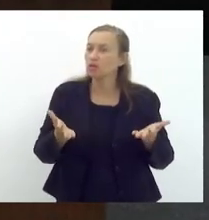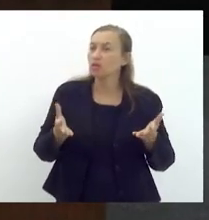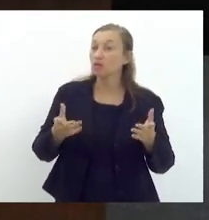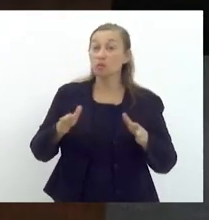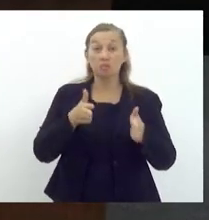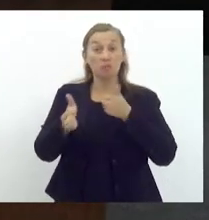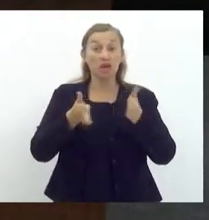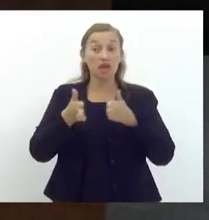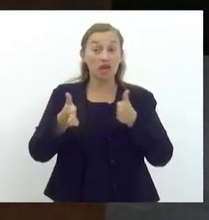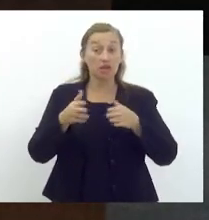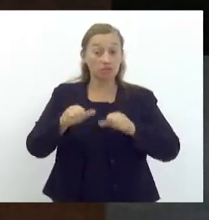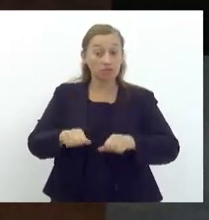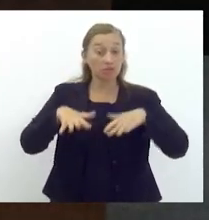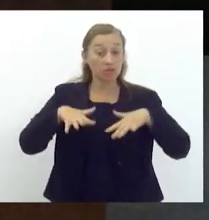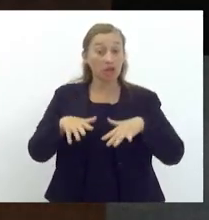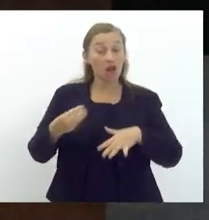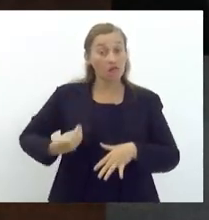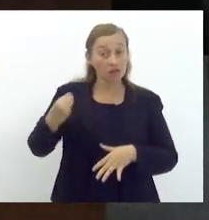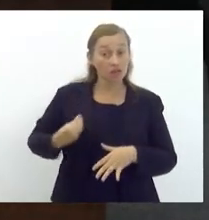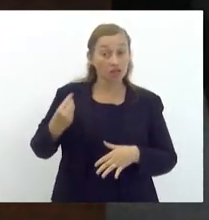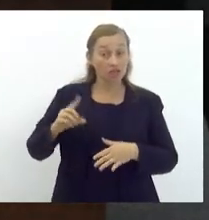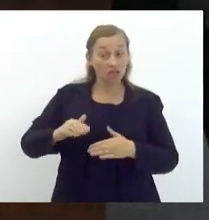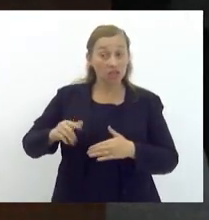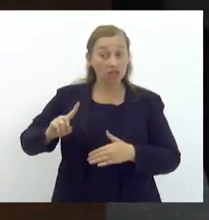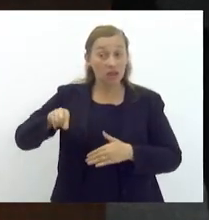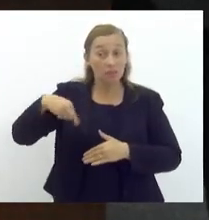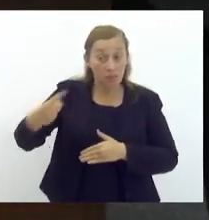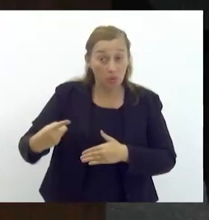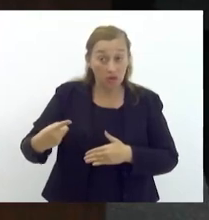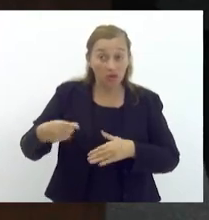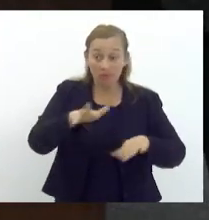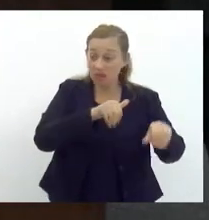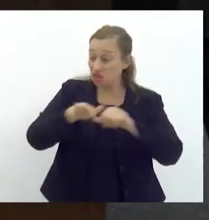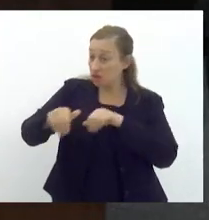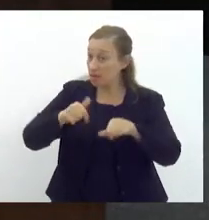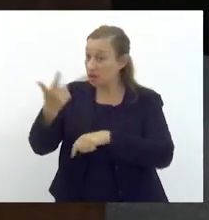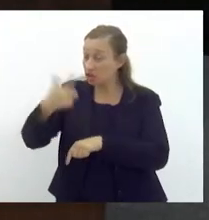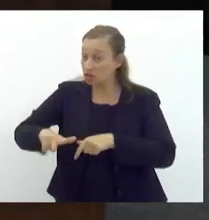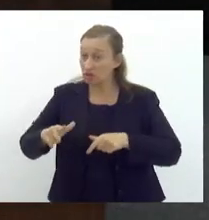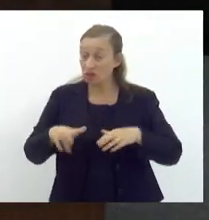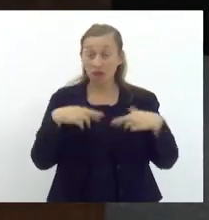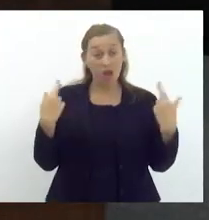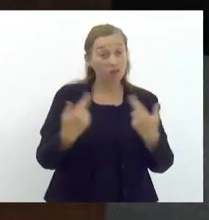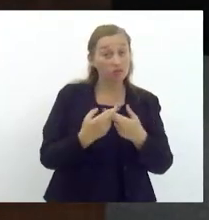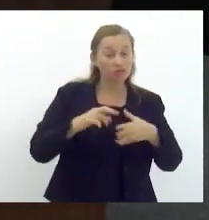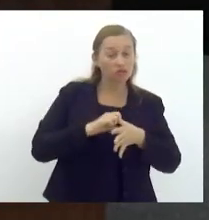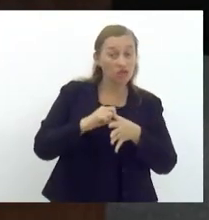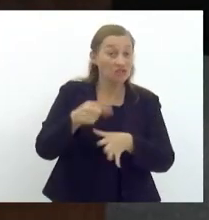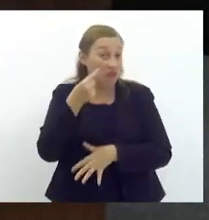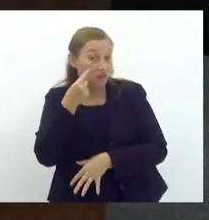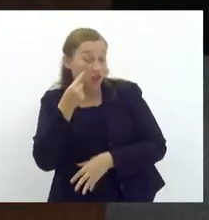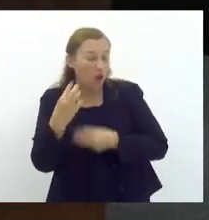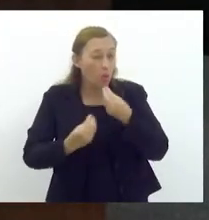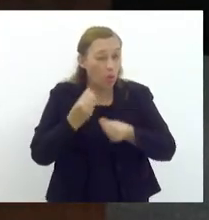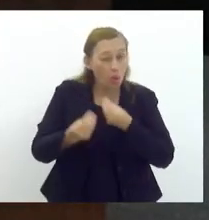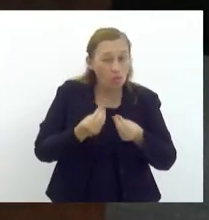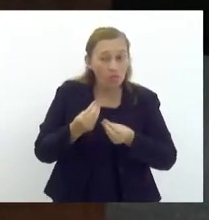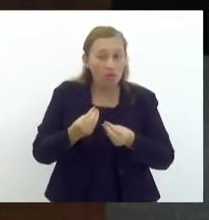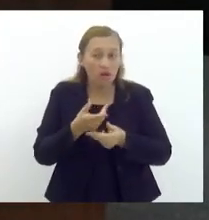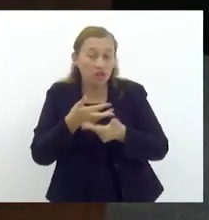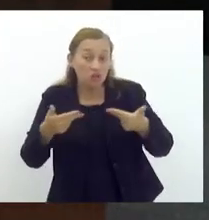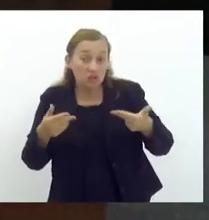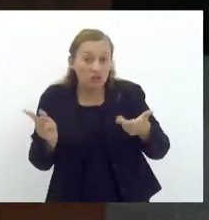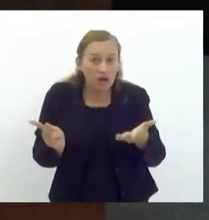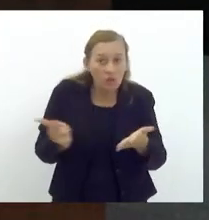e daqui por diante vossa excelência vai convocar várias vezes o Colégio de líderes e vai ver que como as coisas vão fluir